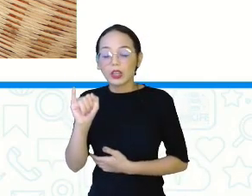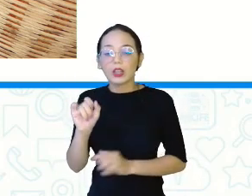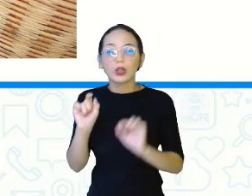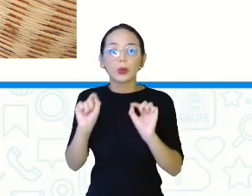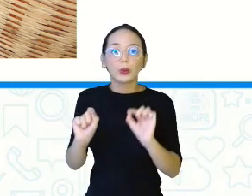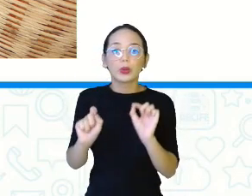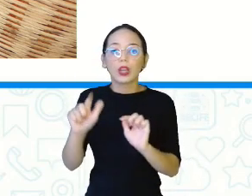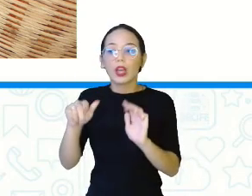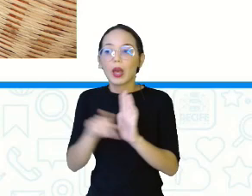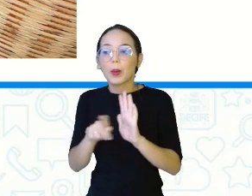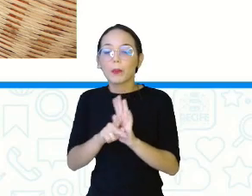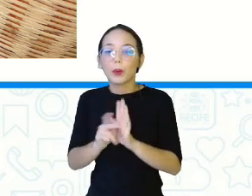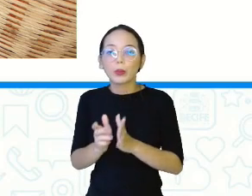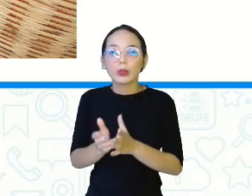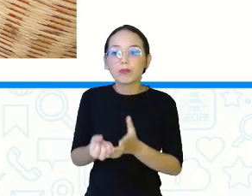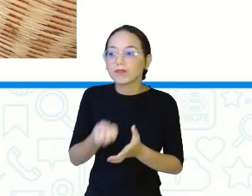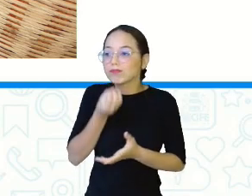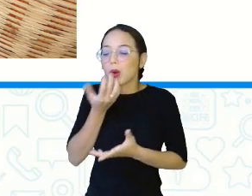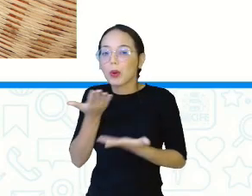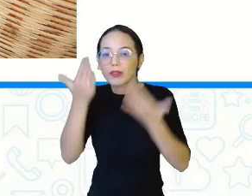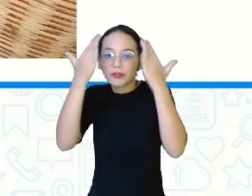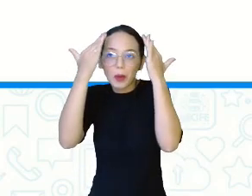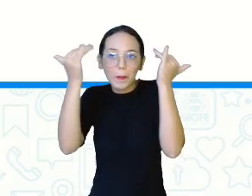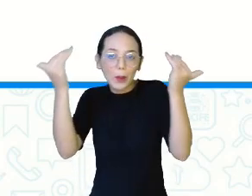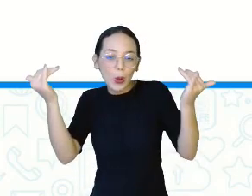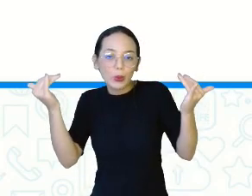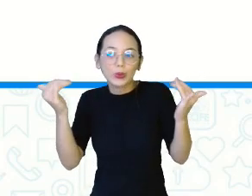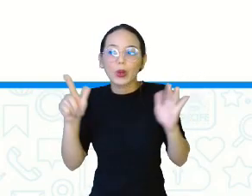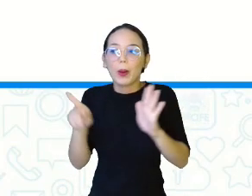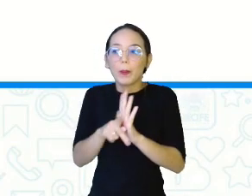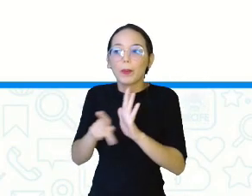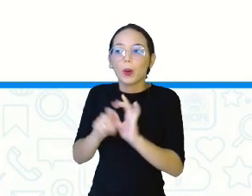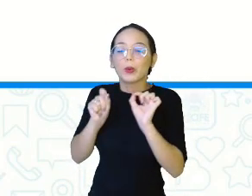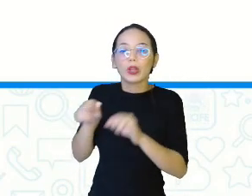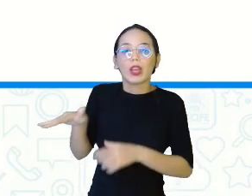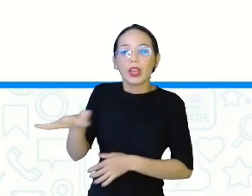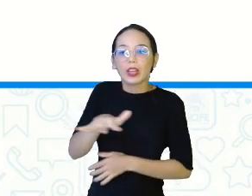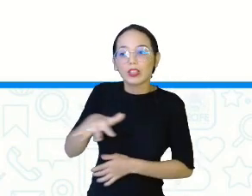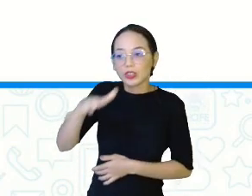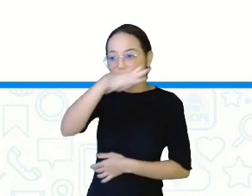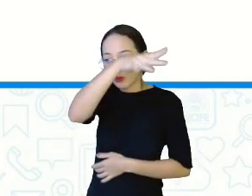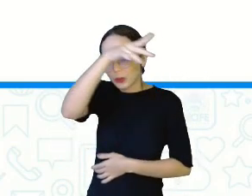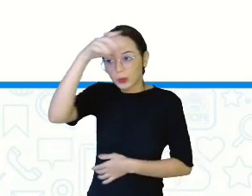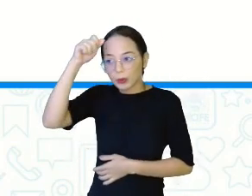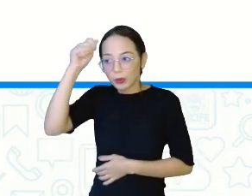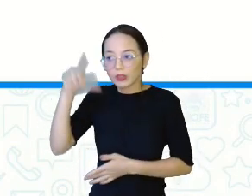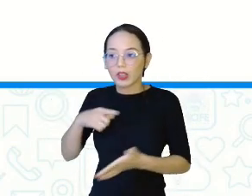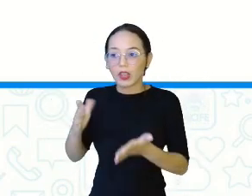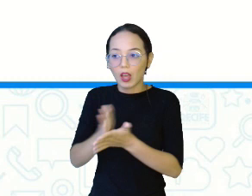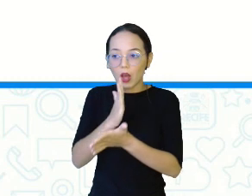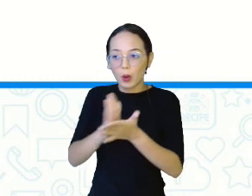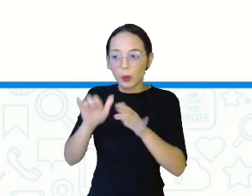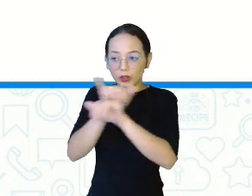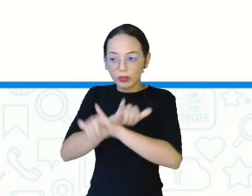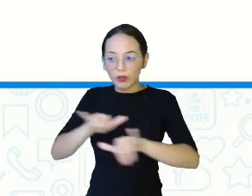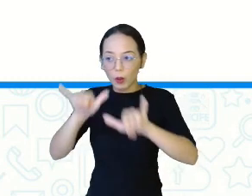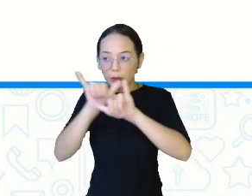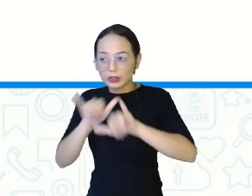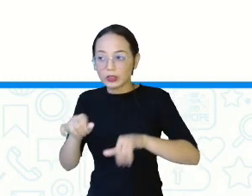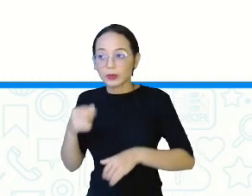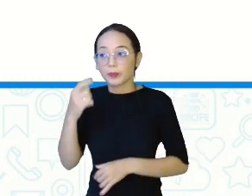faz assim, é a sensação do momento, né? E vem da Amazônia. Tá aí algumas informações. Vamos lá?